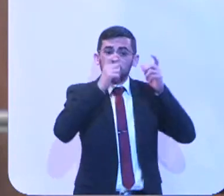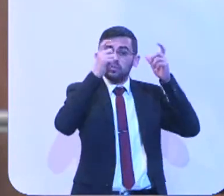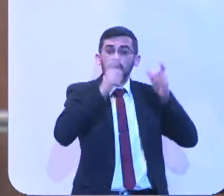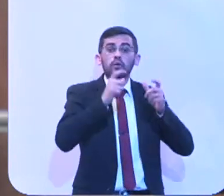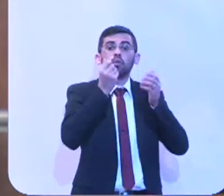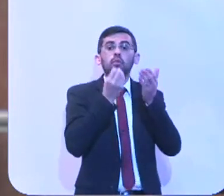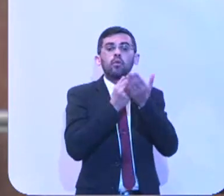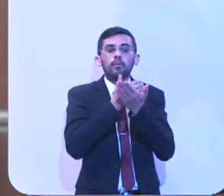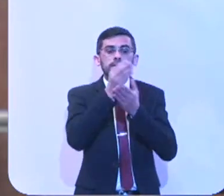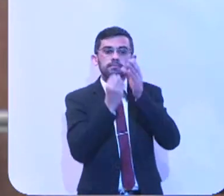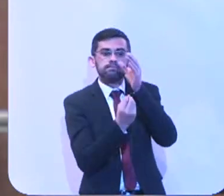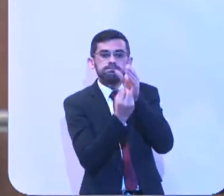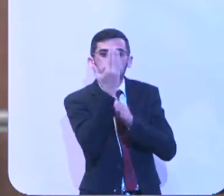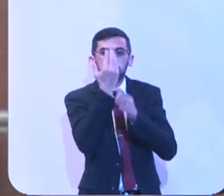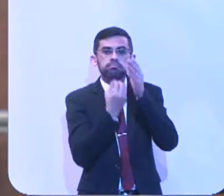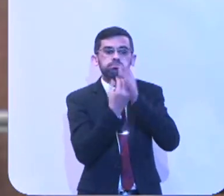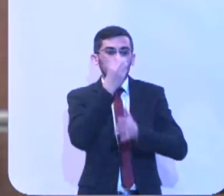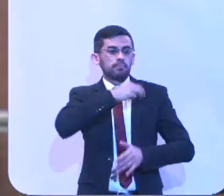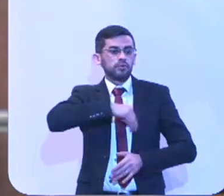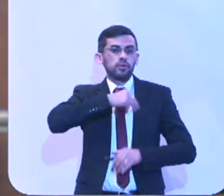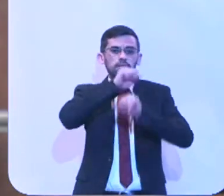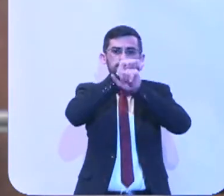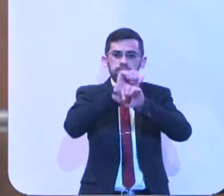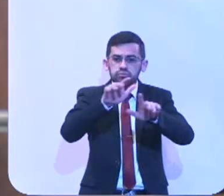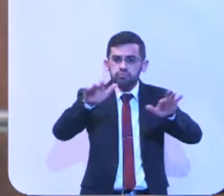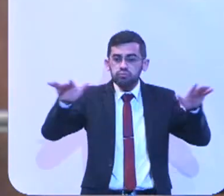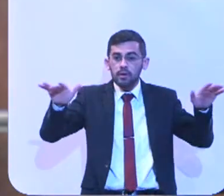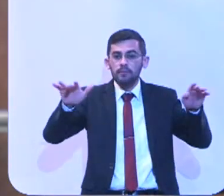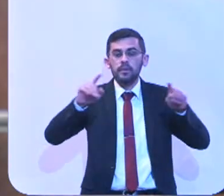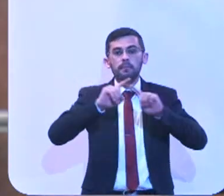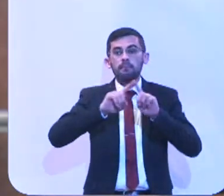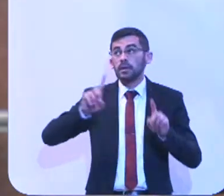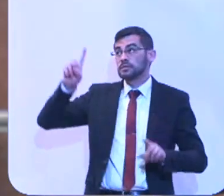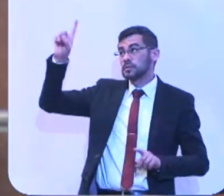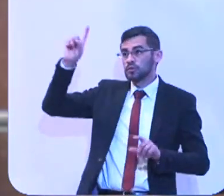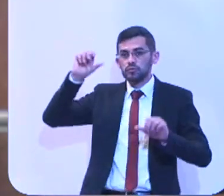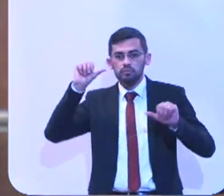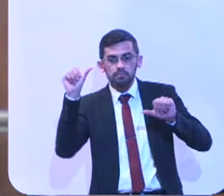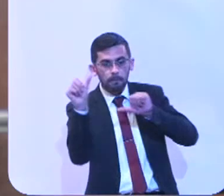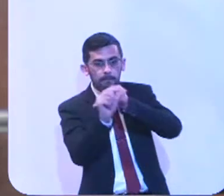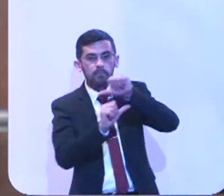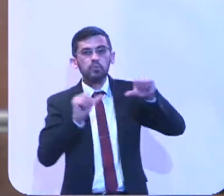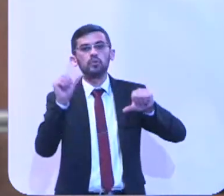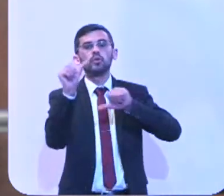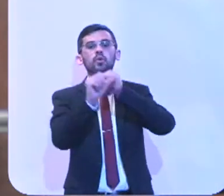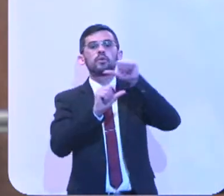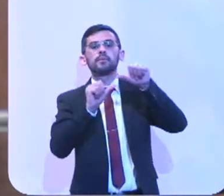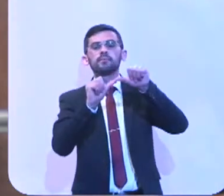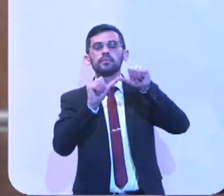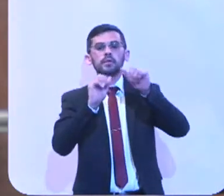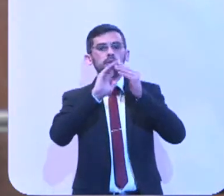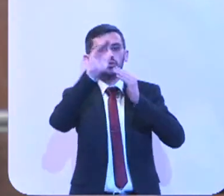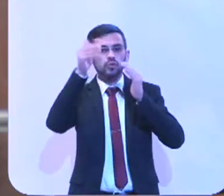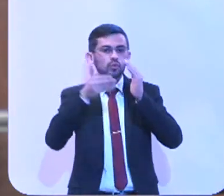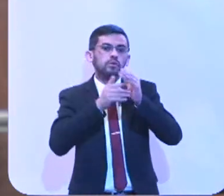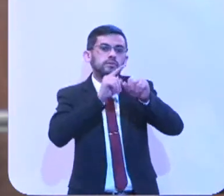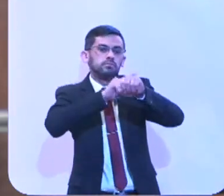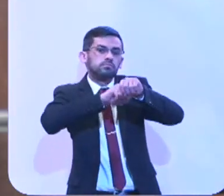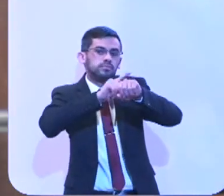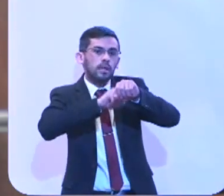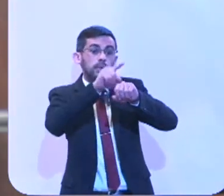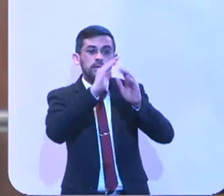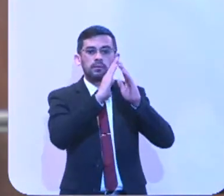mundo. Mas Deus moveu as estruturas, mexeu nas estruturas. Foi assim no avivamento galês. Eu